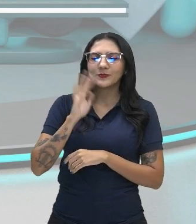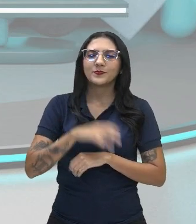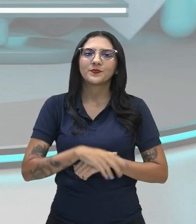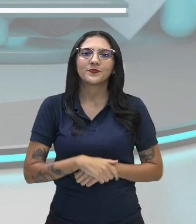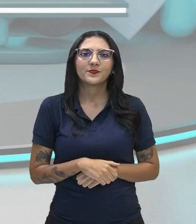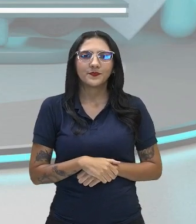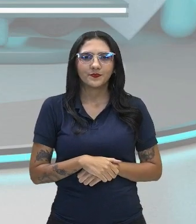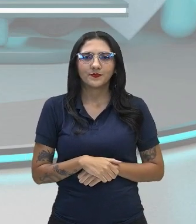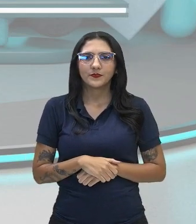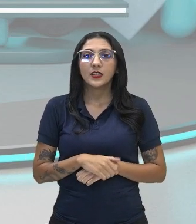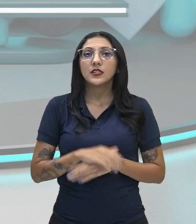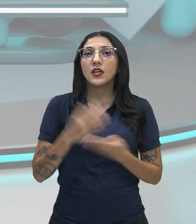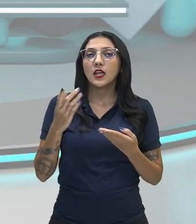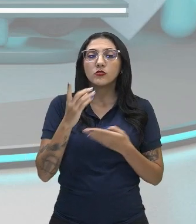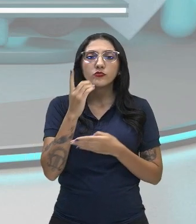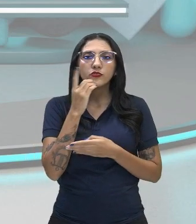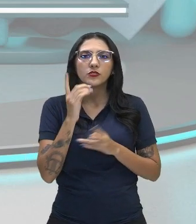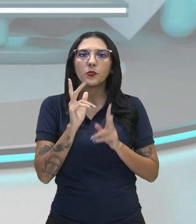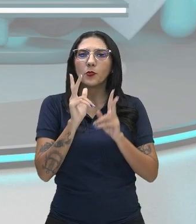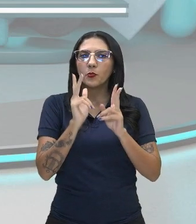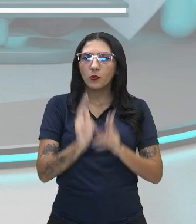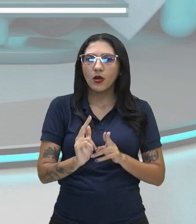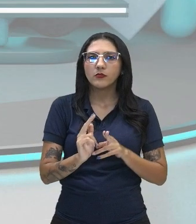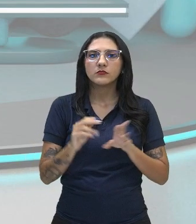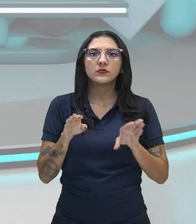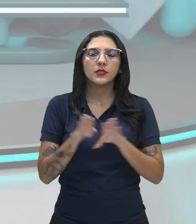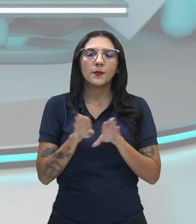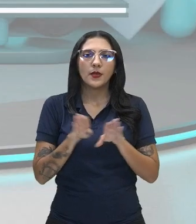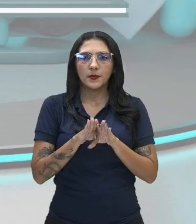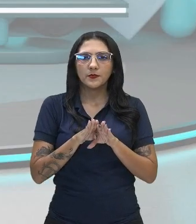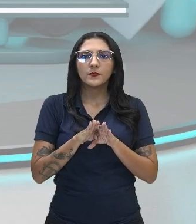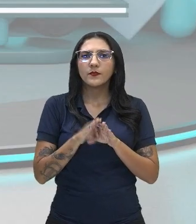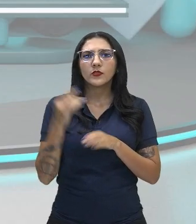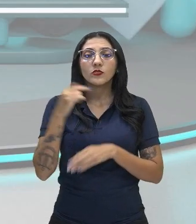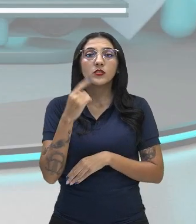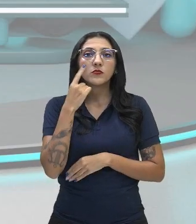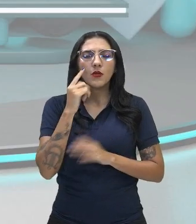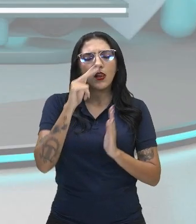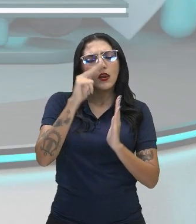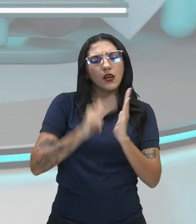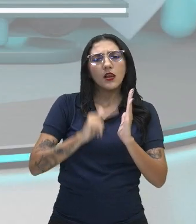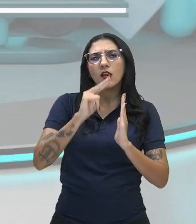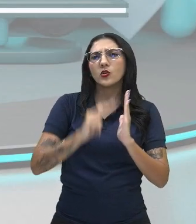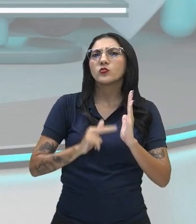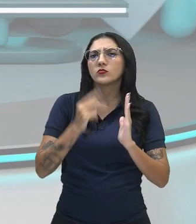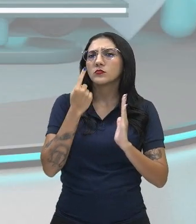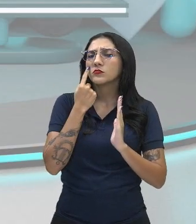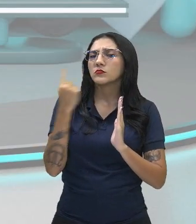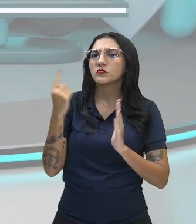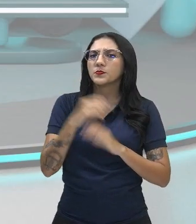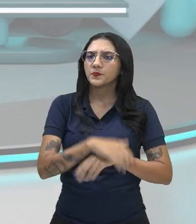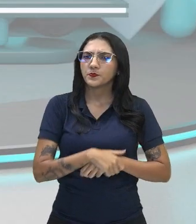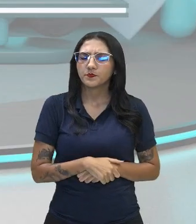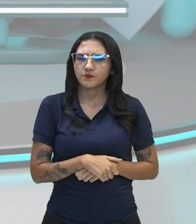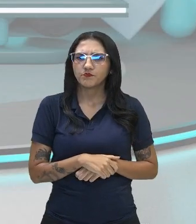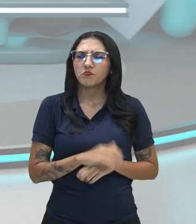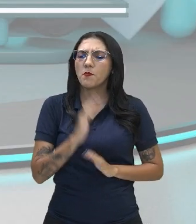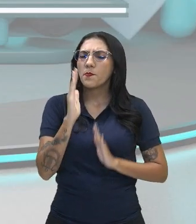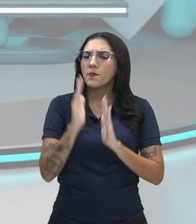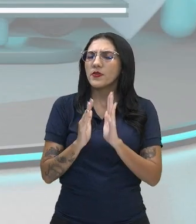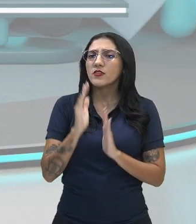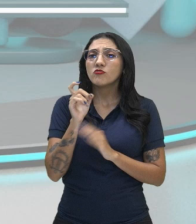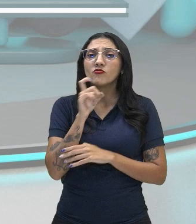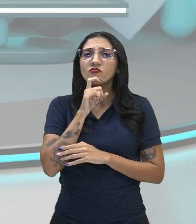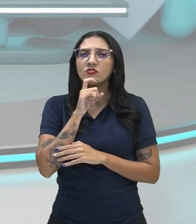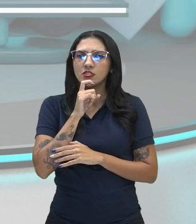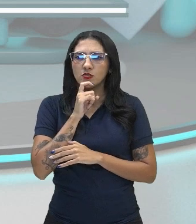no mesmo dia, você lê uma notícia assim: frente fria chega